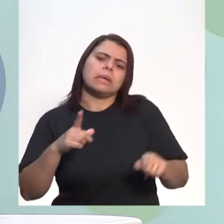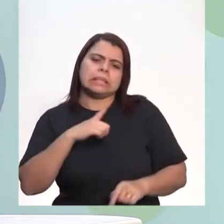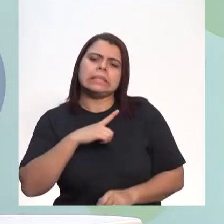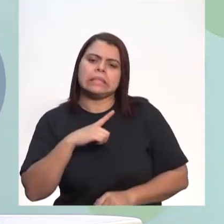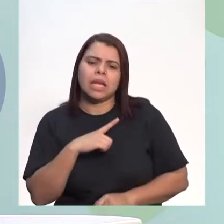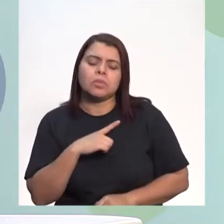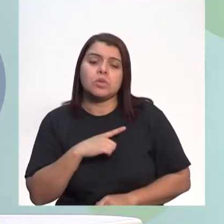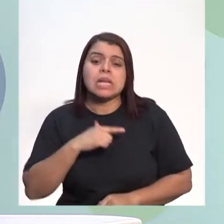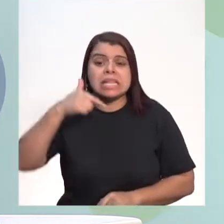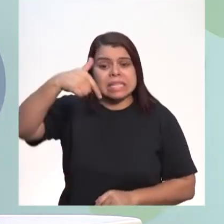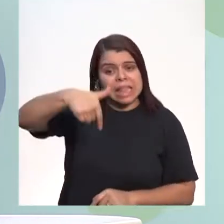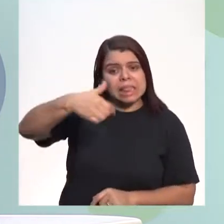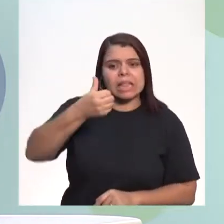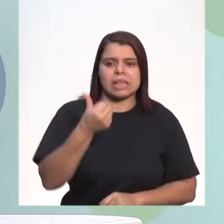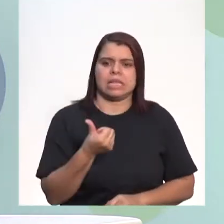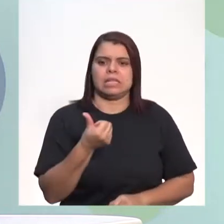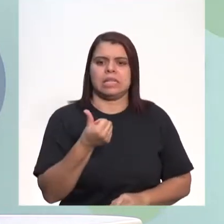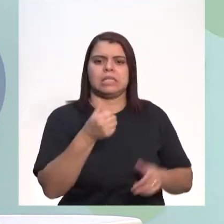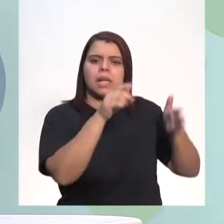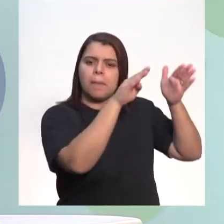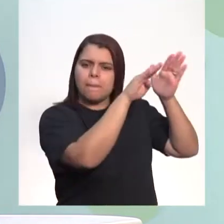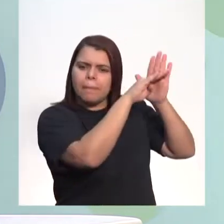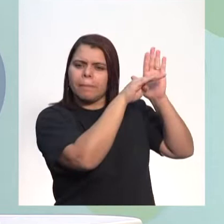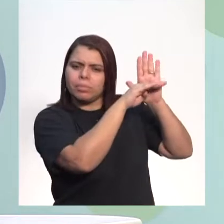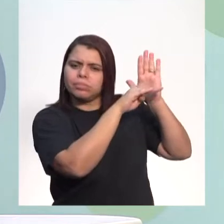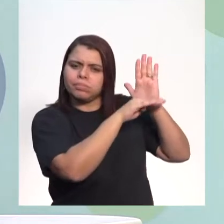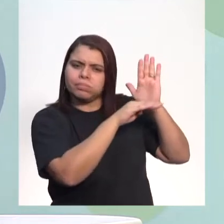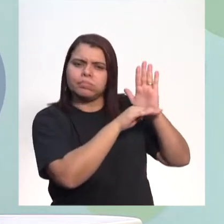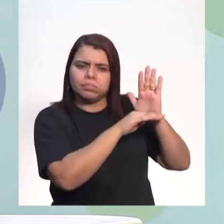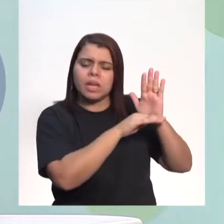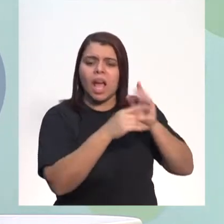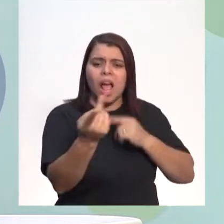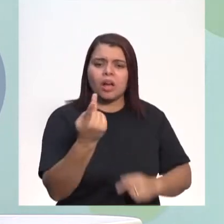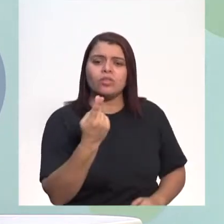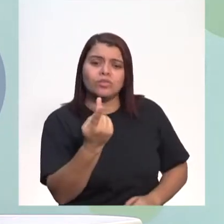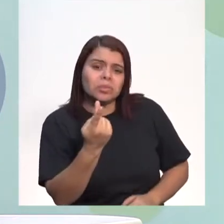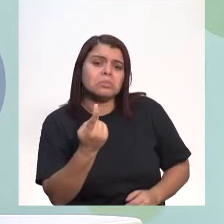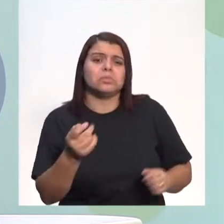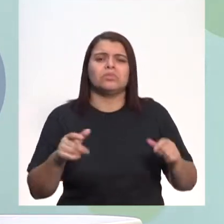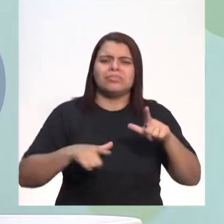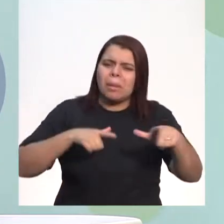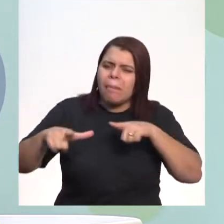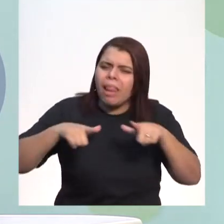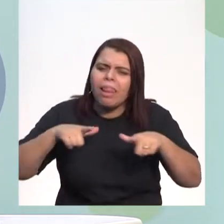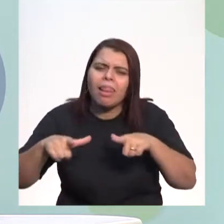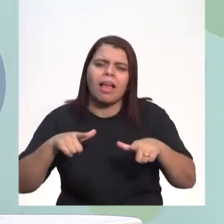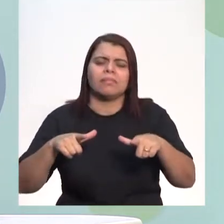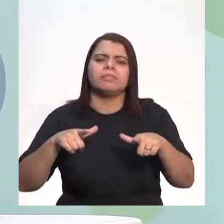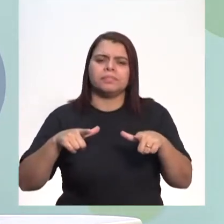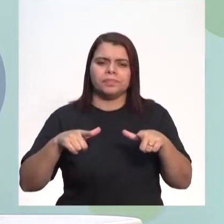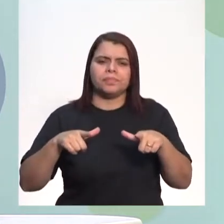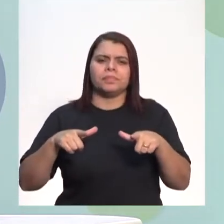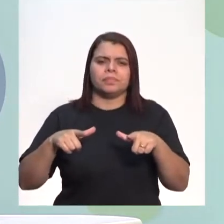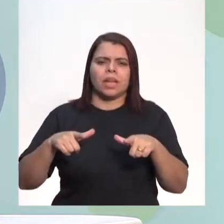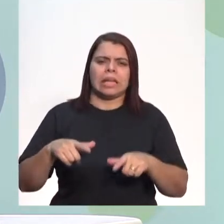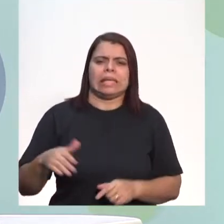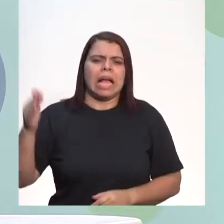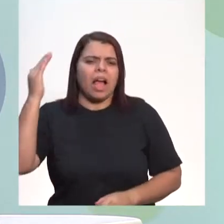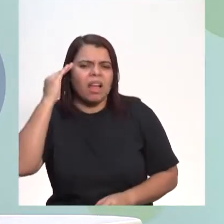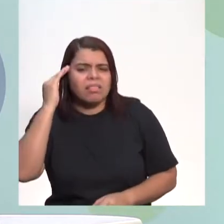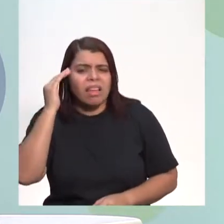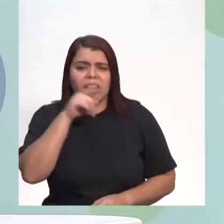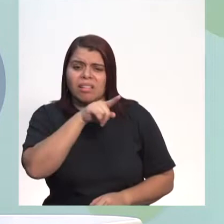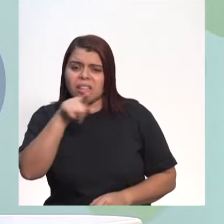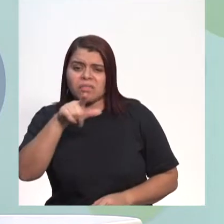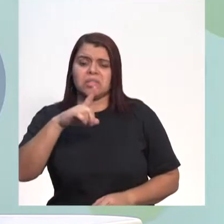76 pautas. E ainda vamos trabalhar com mais algumas pautas, e a ideia é que vocês tenham essas pautas disponíveis